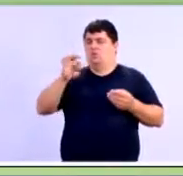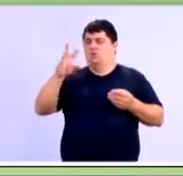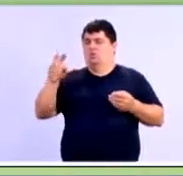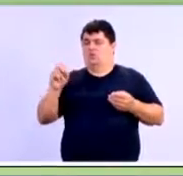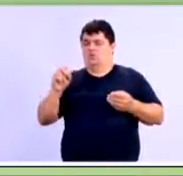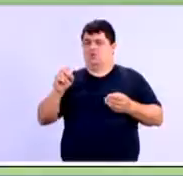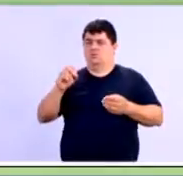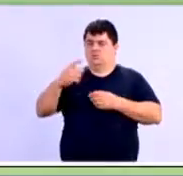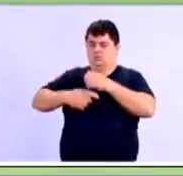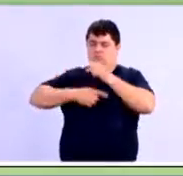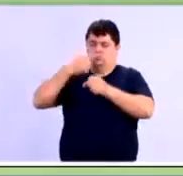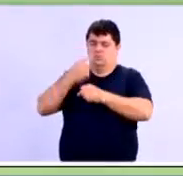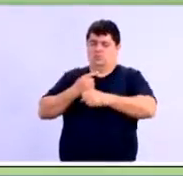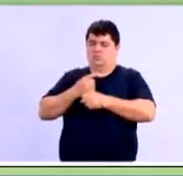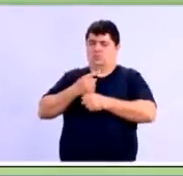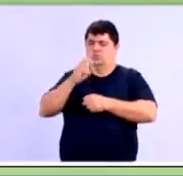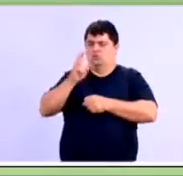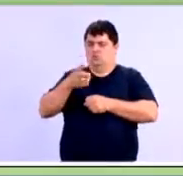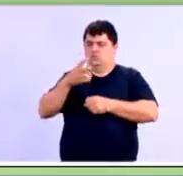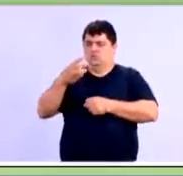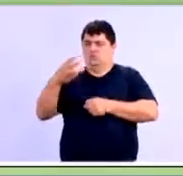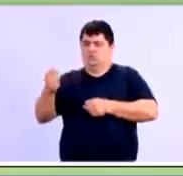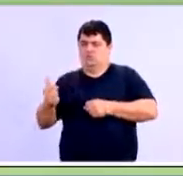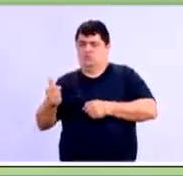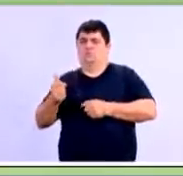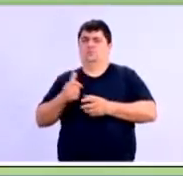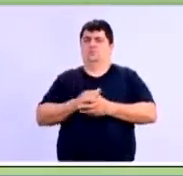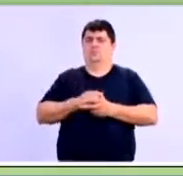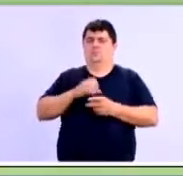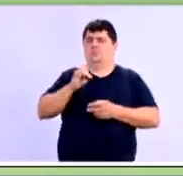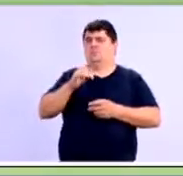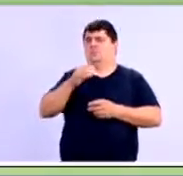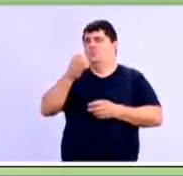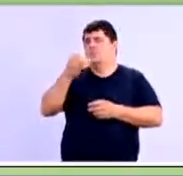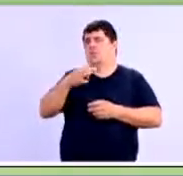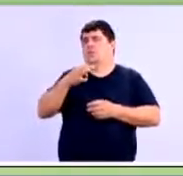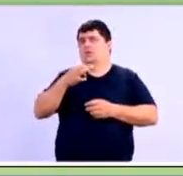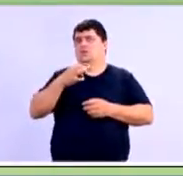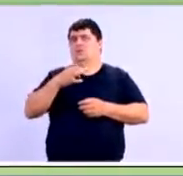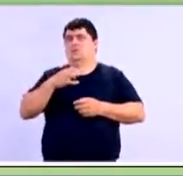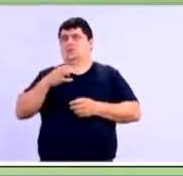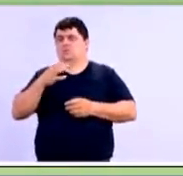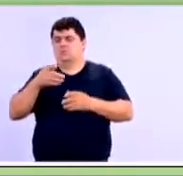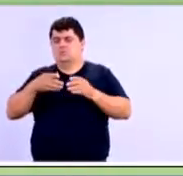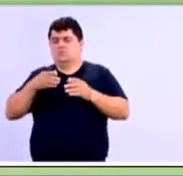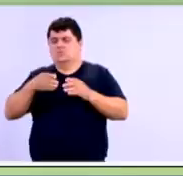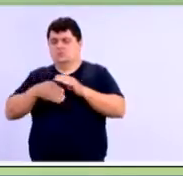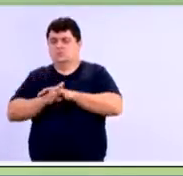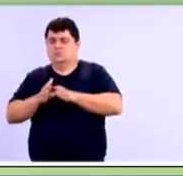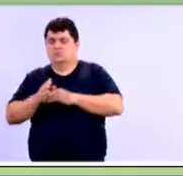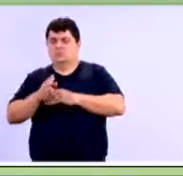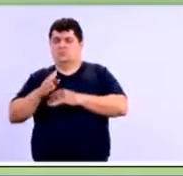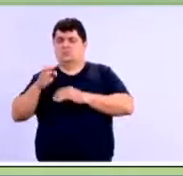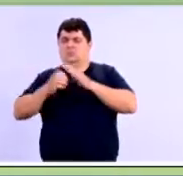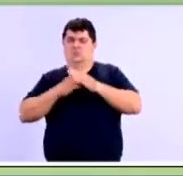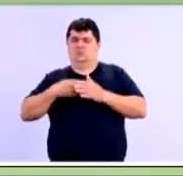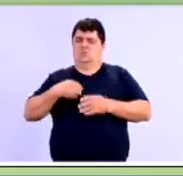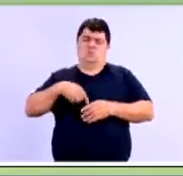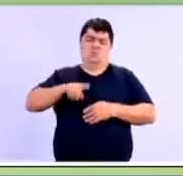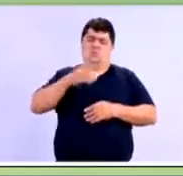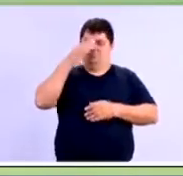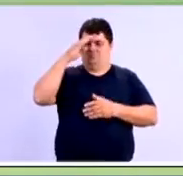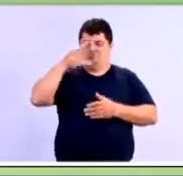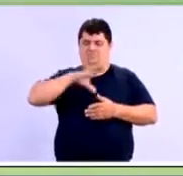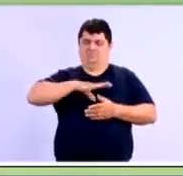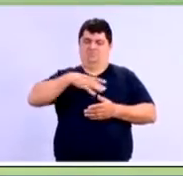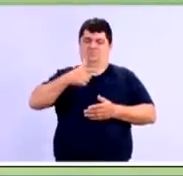é 2,31. Esse foi o retorno que eu tive. Se eu falasse assim, professor, você investiria nessa empresa? Eu diria, não. Colocaria